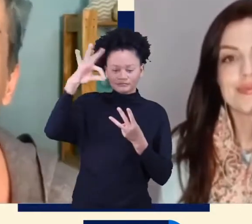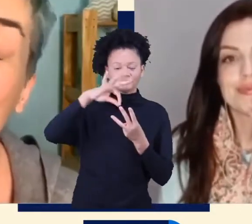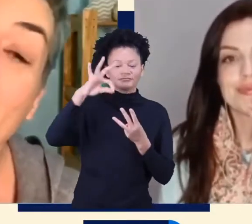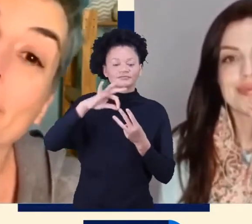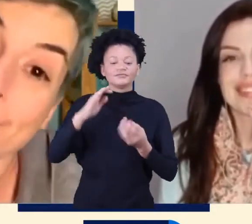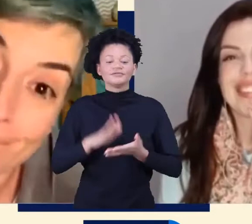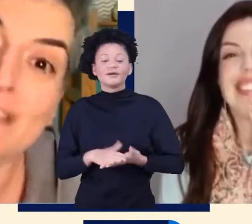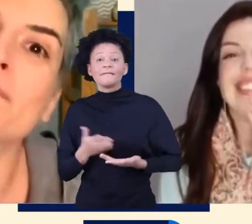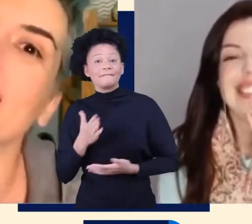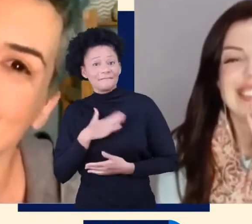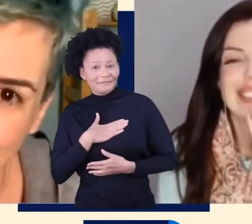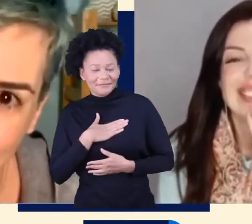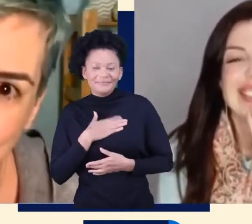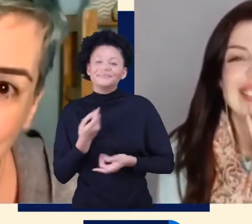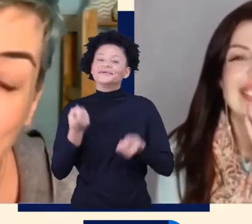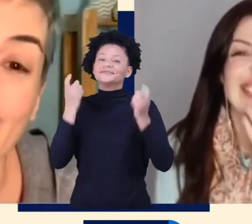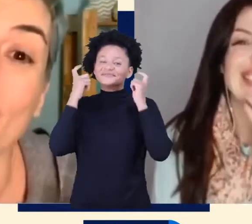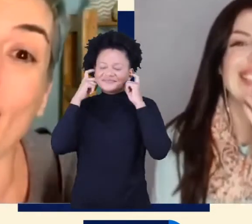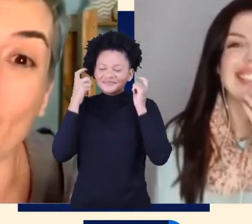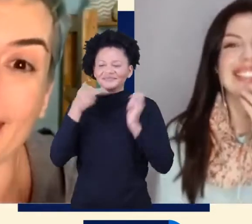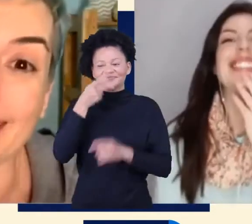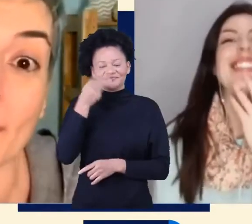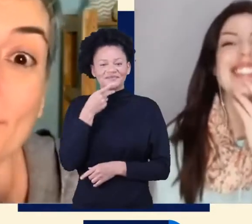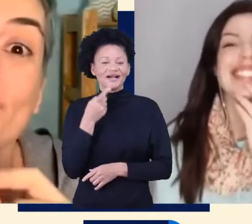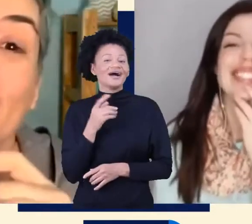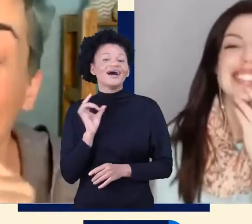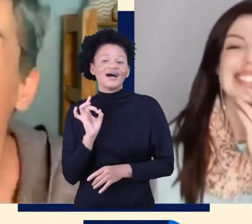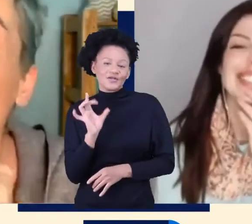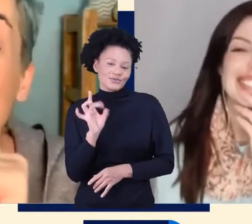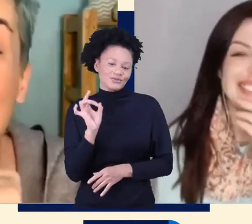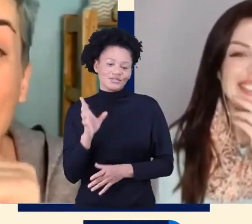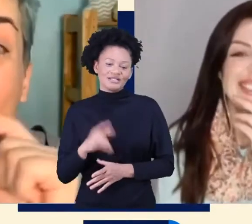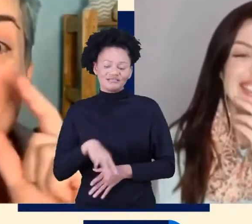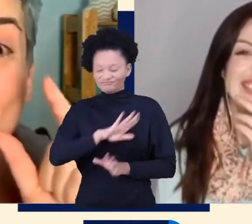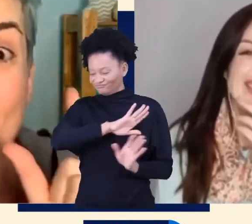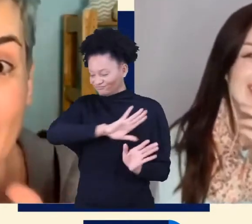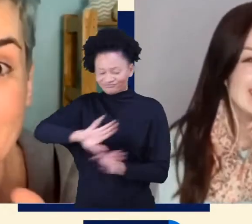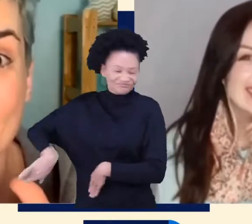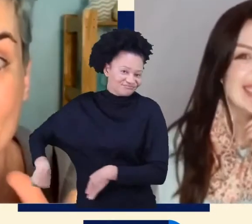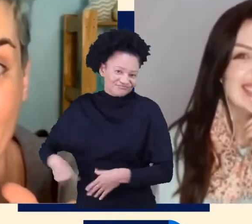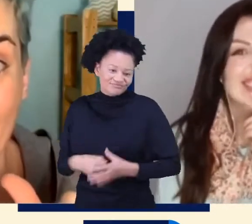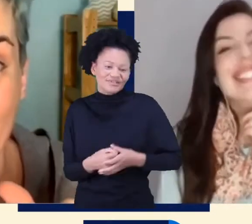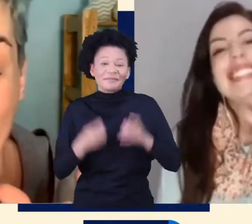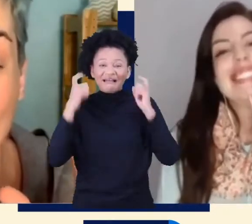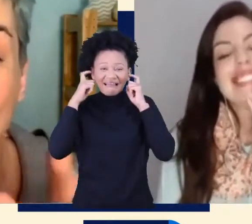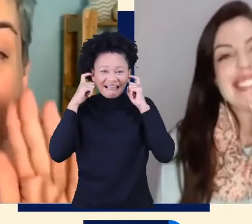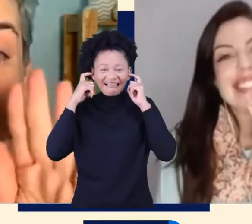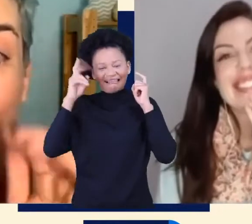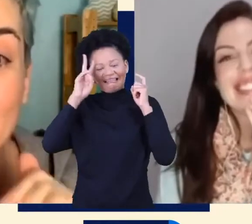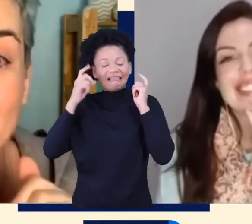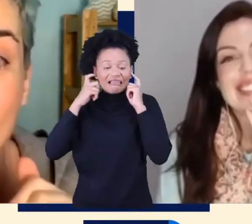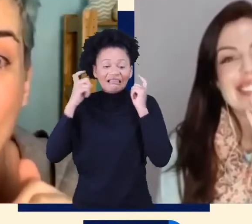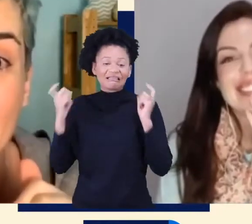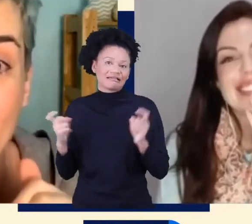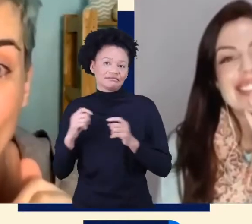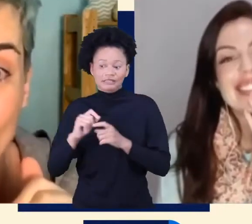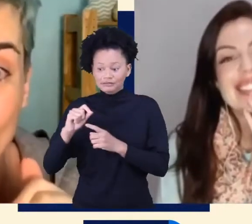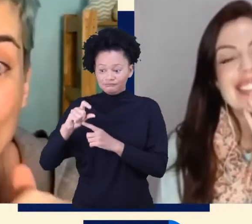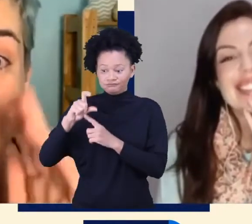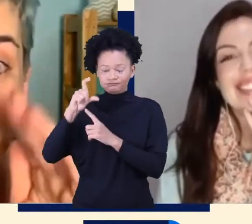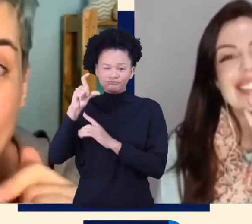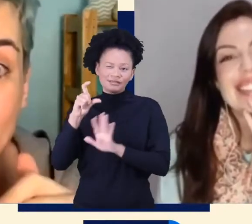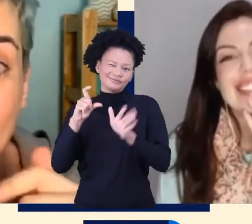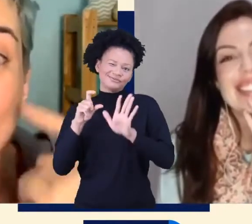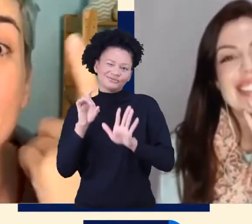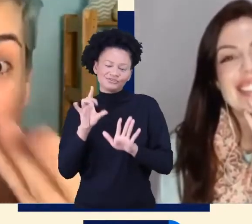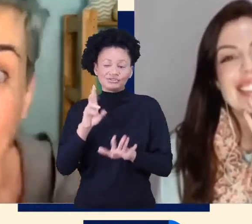sozinho? Dispensei, porque ele não aguenta. Eu posso deixar ele máximo de carregado, ele aguenta 50 minutos.